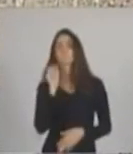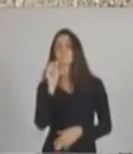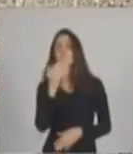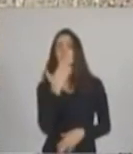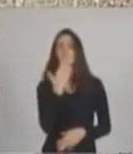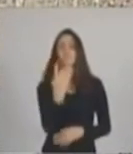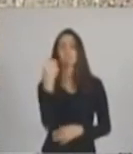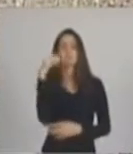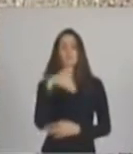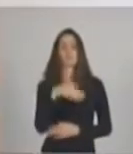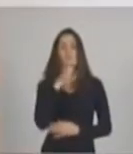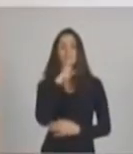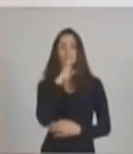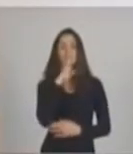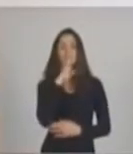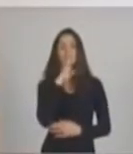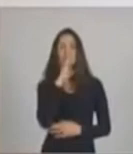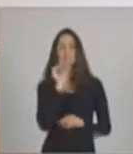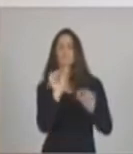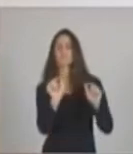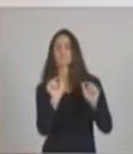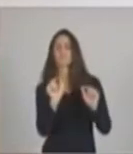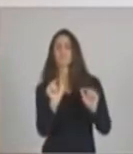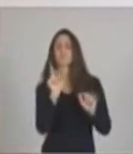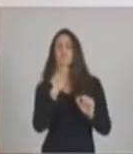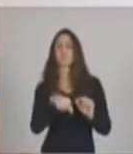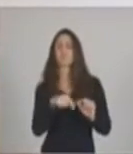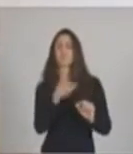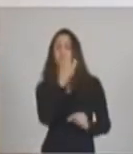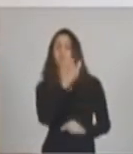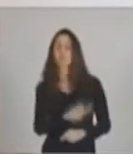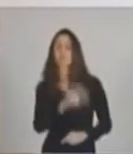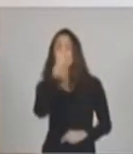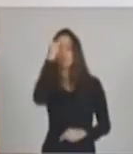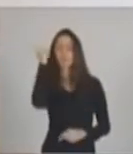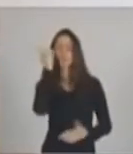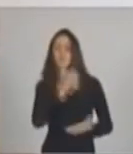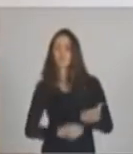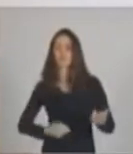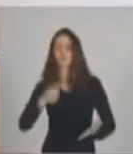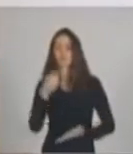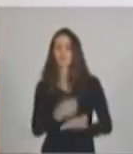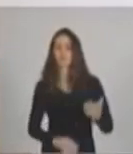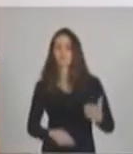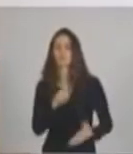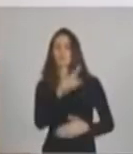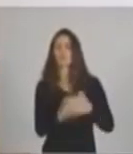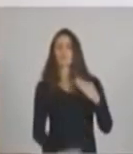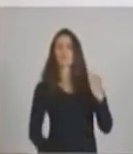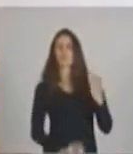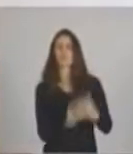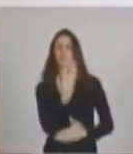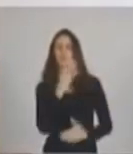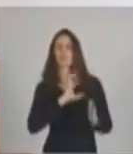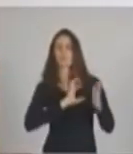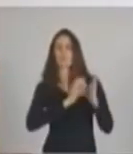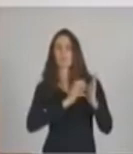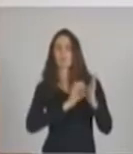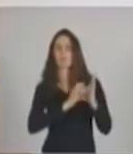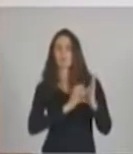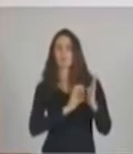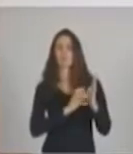um minuto de silêncio para um grande lutador do povo, fundador do Partido dos